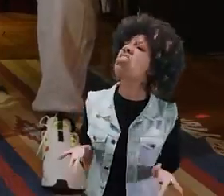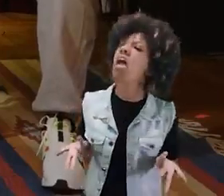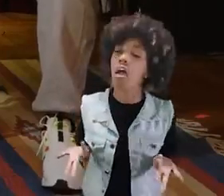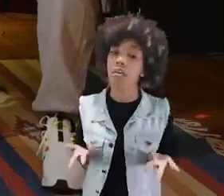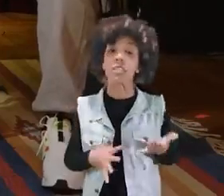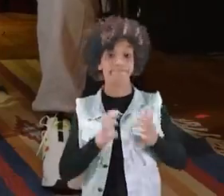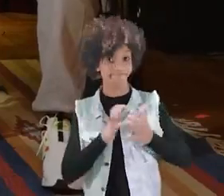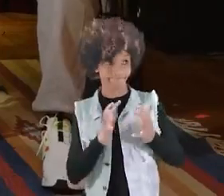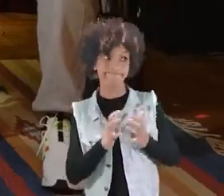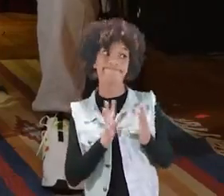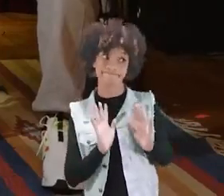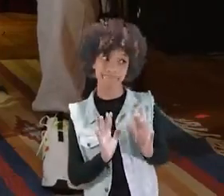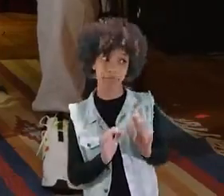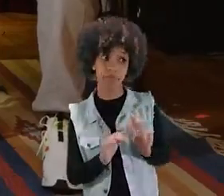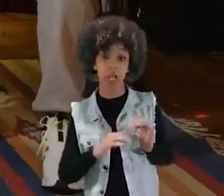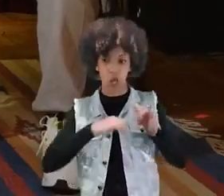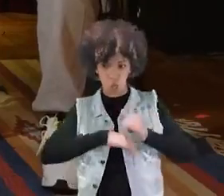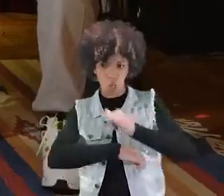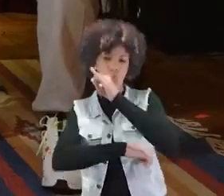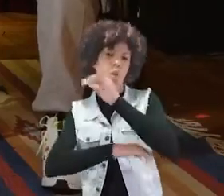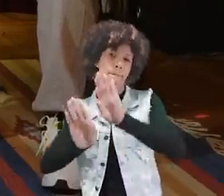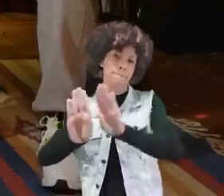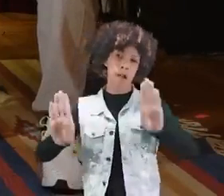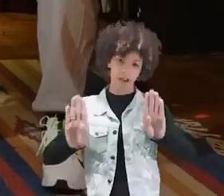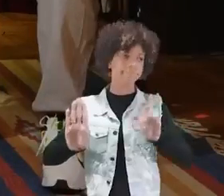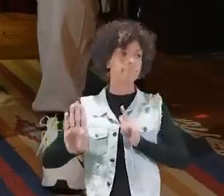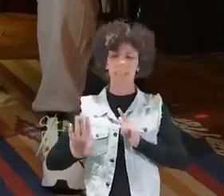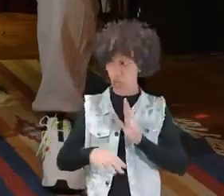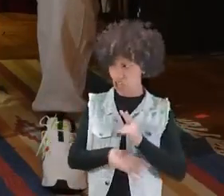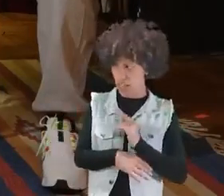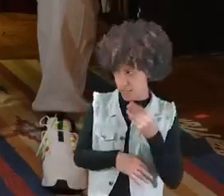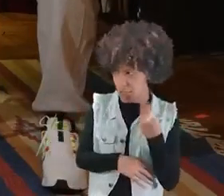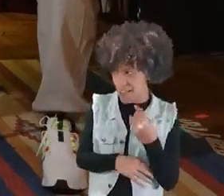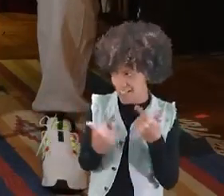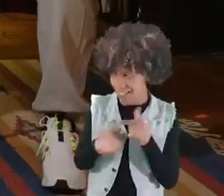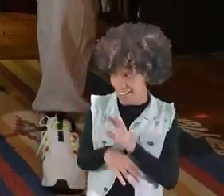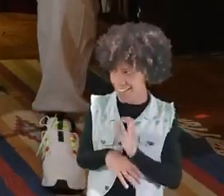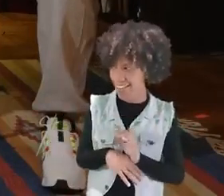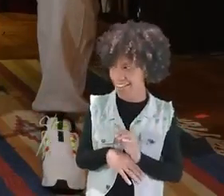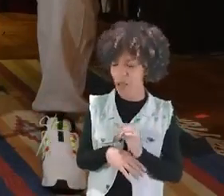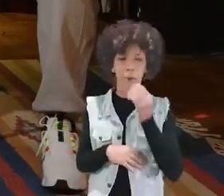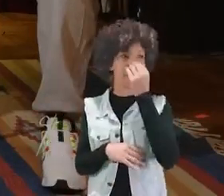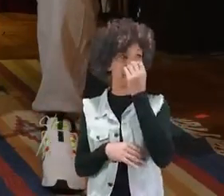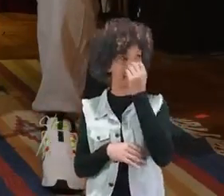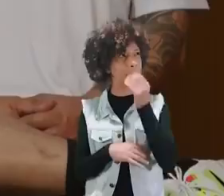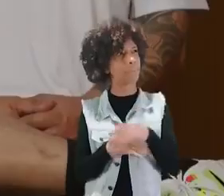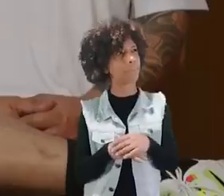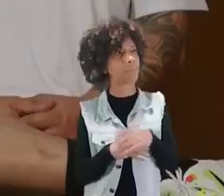falando ai pô tenho que pega mano aeroporto que acontece muito isso né mano que já teve algumas situações engraçadas assim